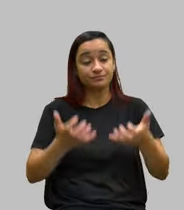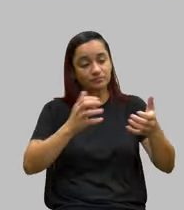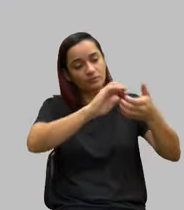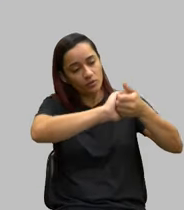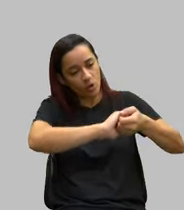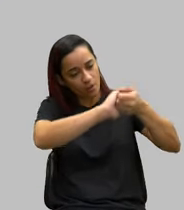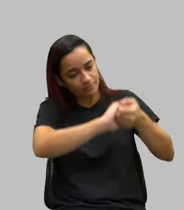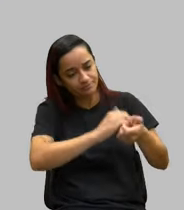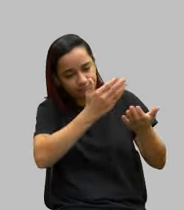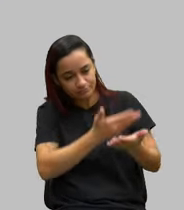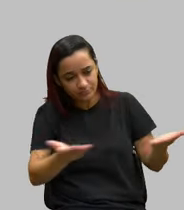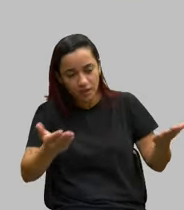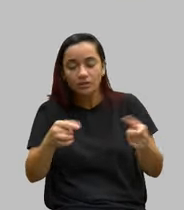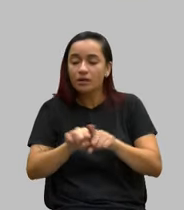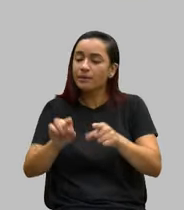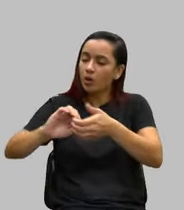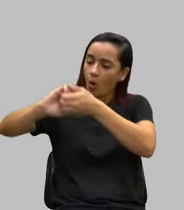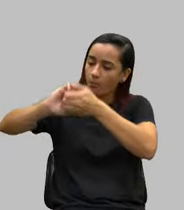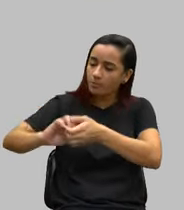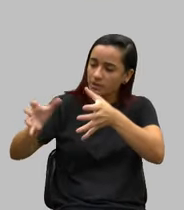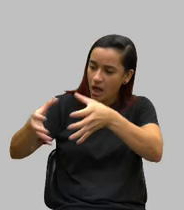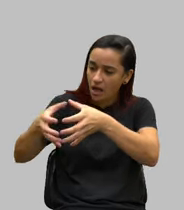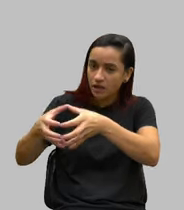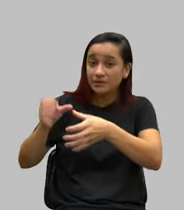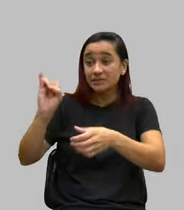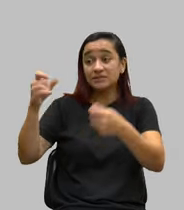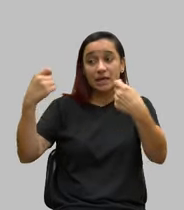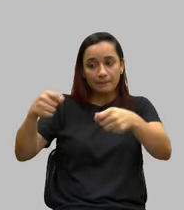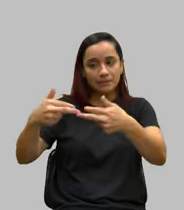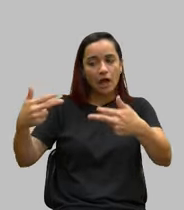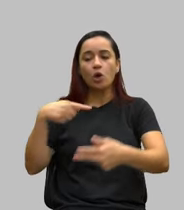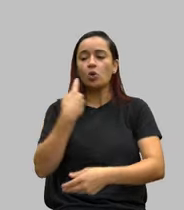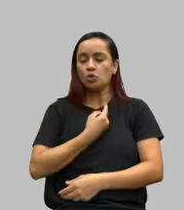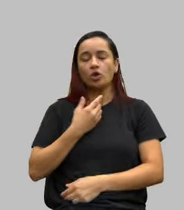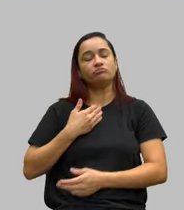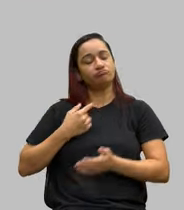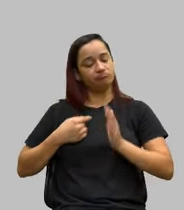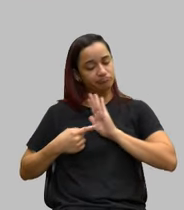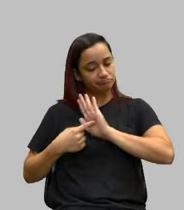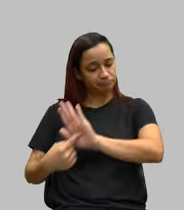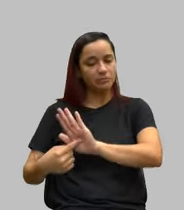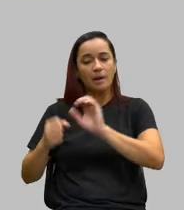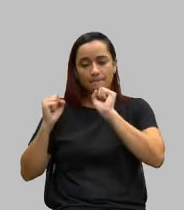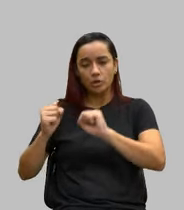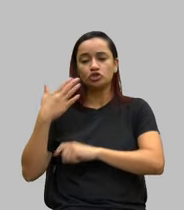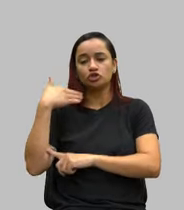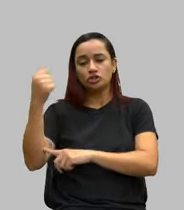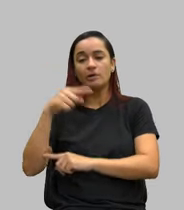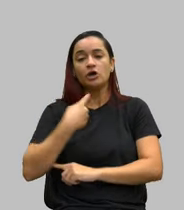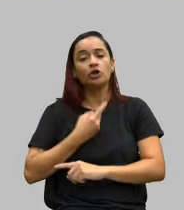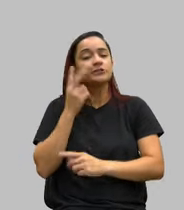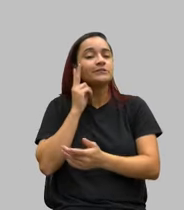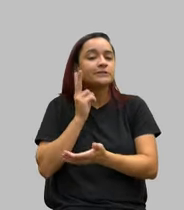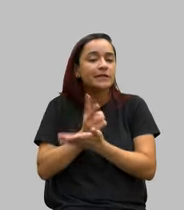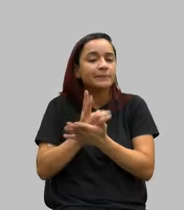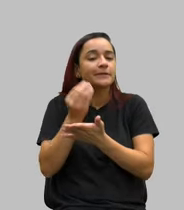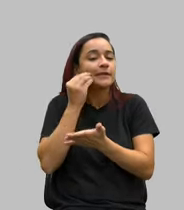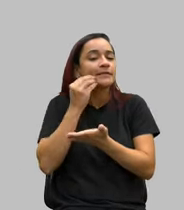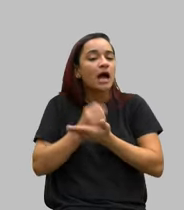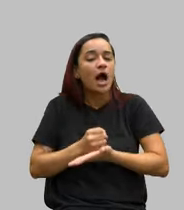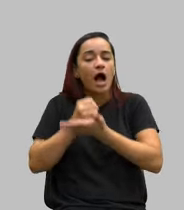cumprimentar a equipe nos colocar à disposição né a gente tem procurado ajudar o sistema de segurança em Minas Gerais acredito que